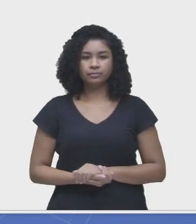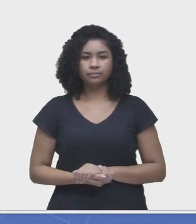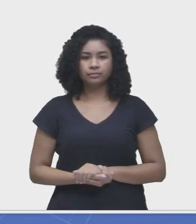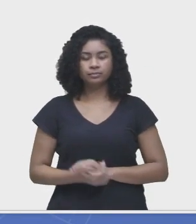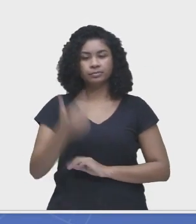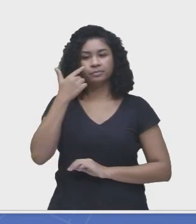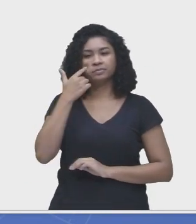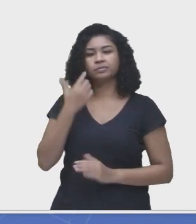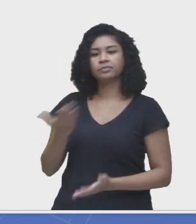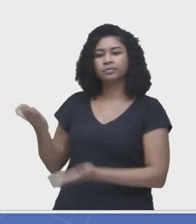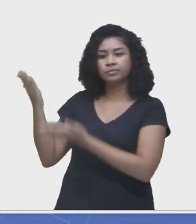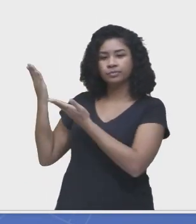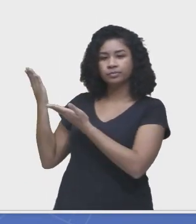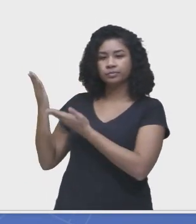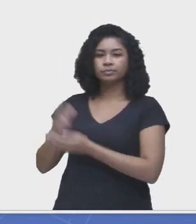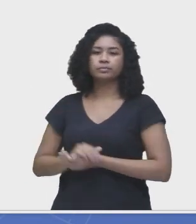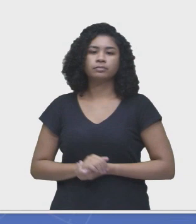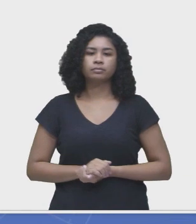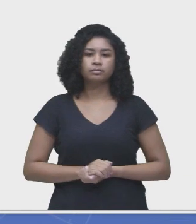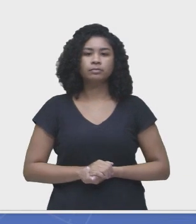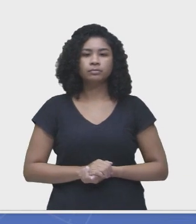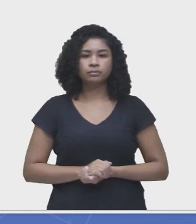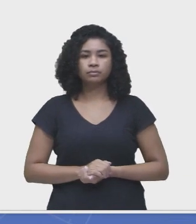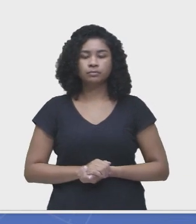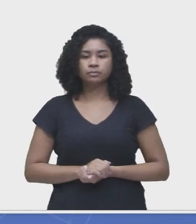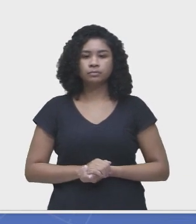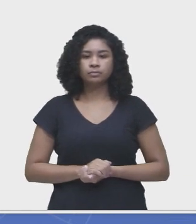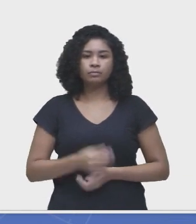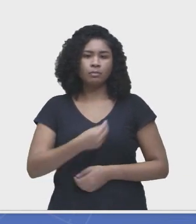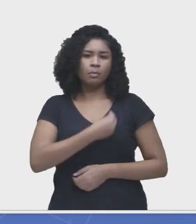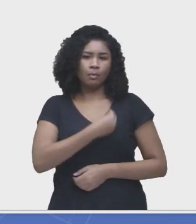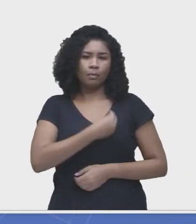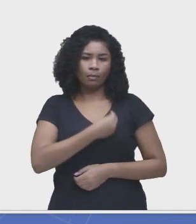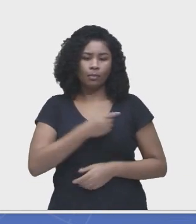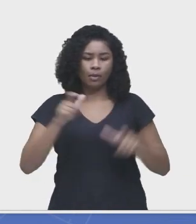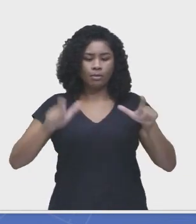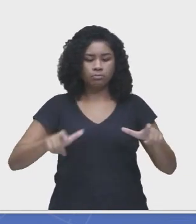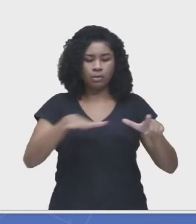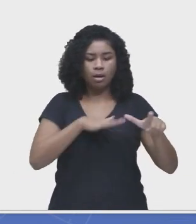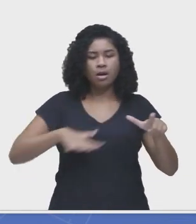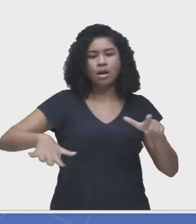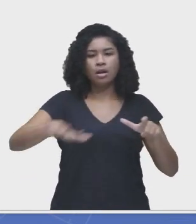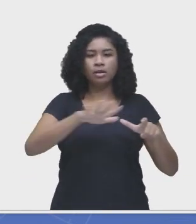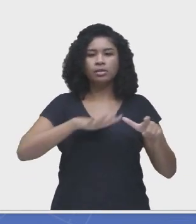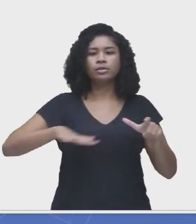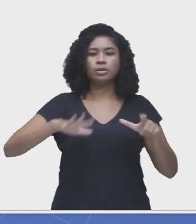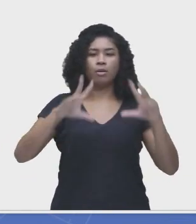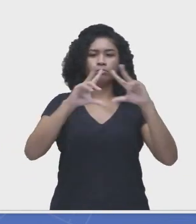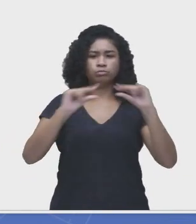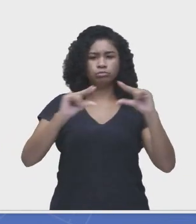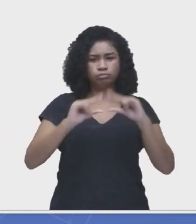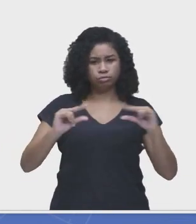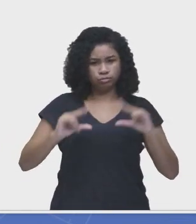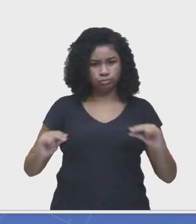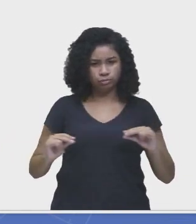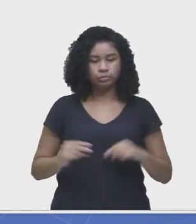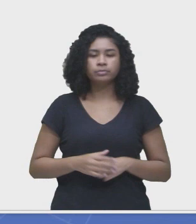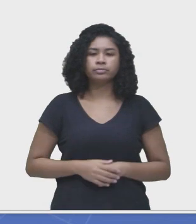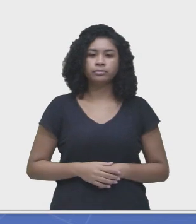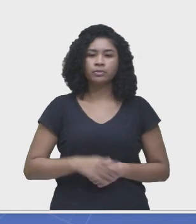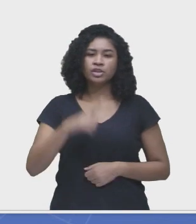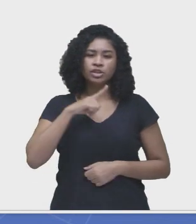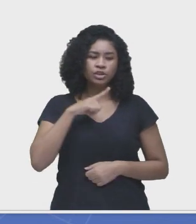Olha aí. Localizavam-se onde é o território do Líbano, eram formadas por várias cidades-estados, então não se tinha um conceito de